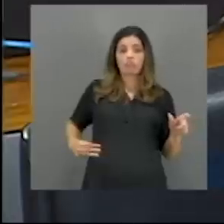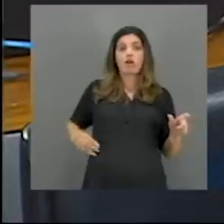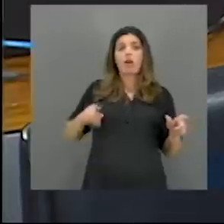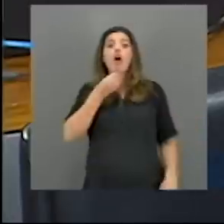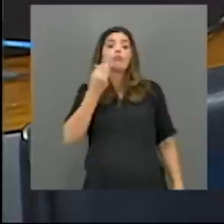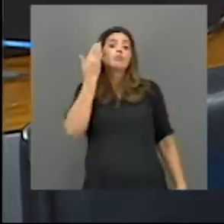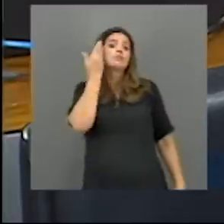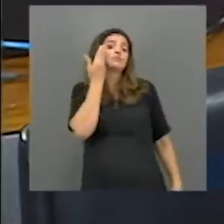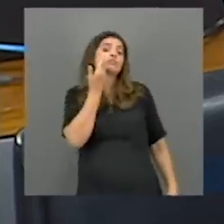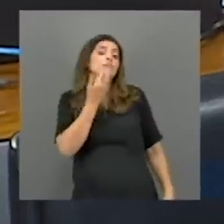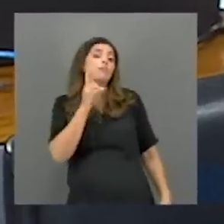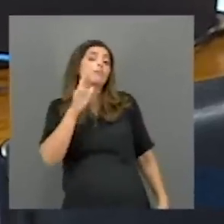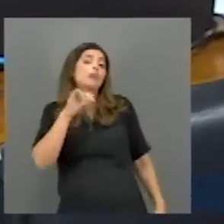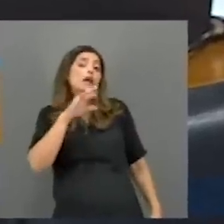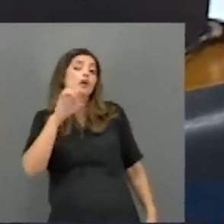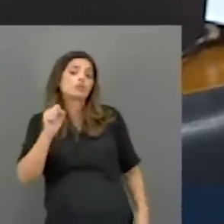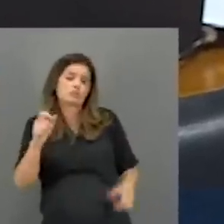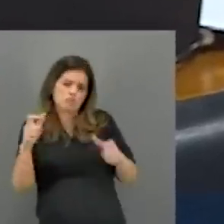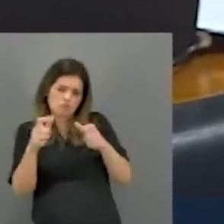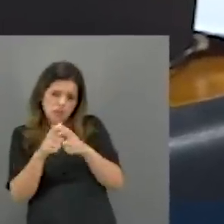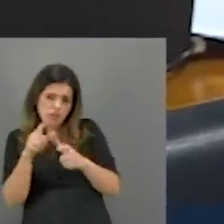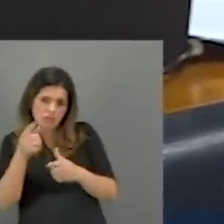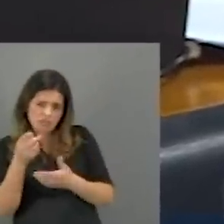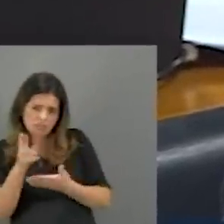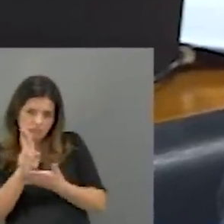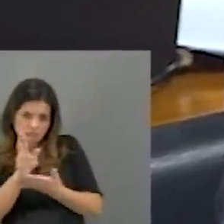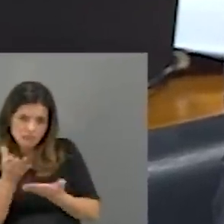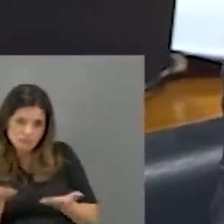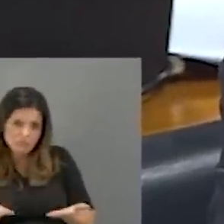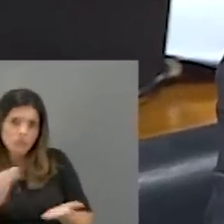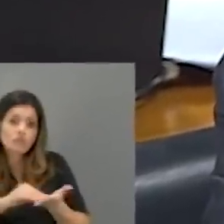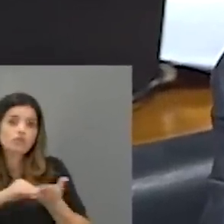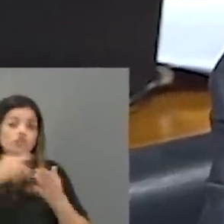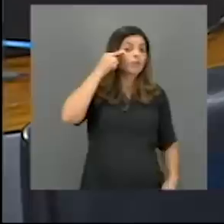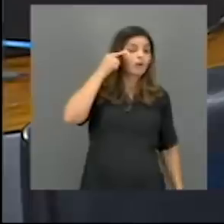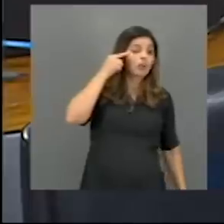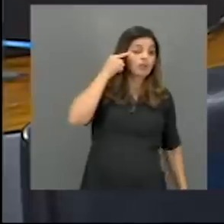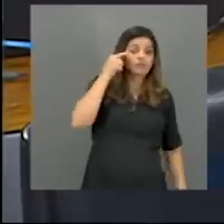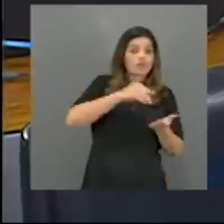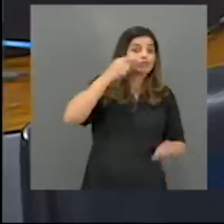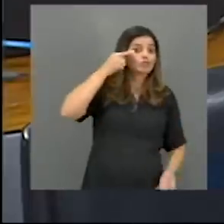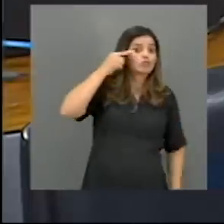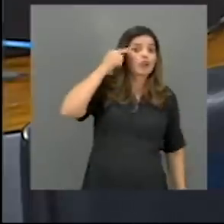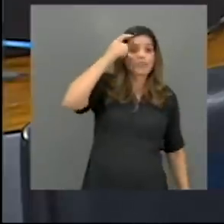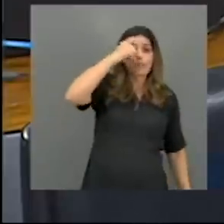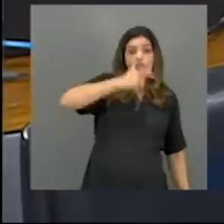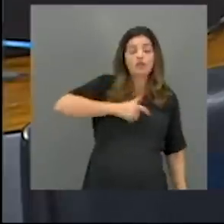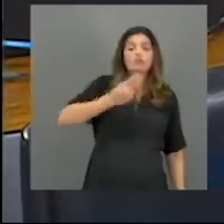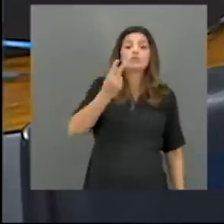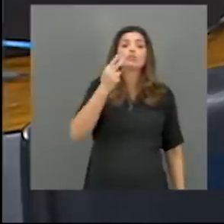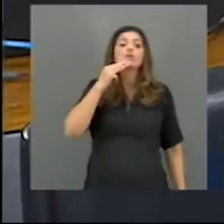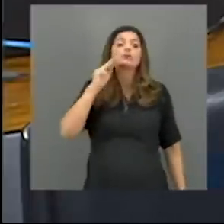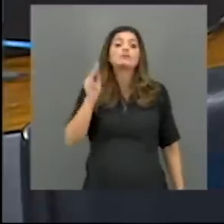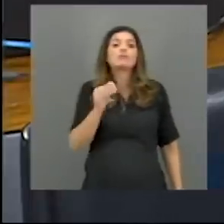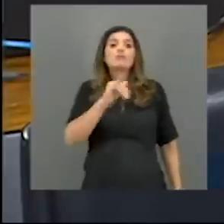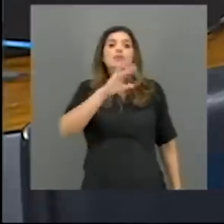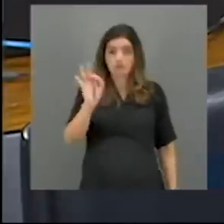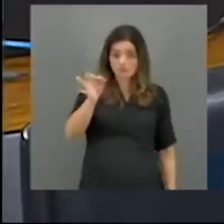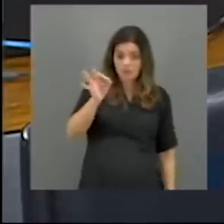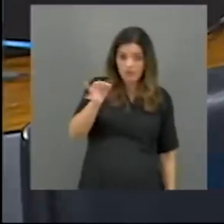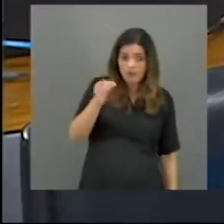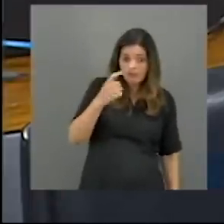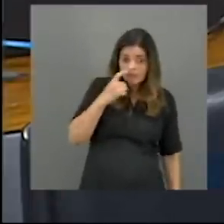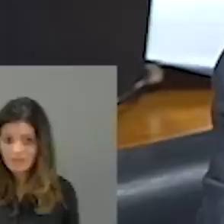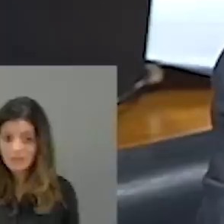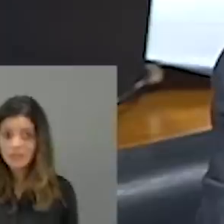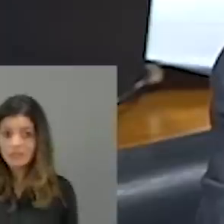homens brancos. E se minorias deveriam estar representadas, bom, senti falta de um japonês lá, que são pelo menos 2 milhões, né, senador Davi Alcolumbre,